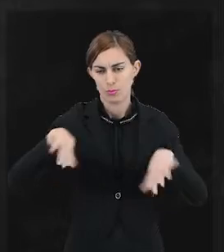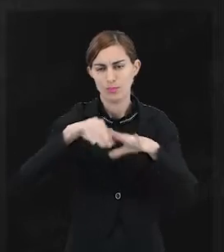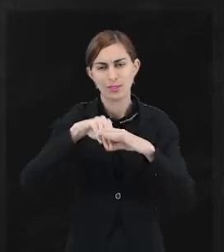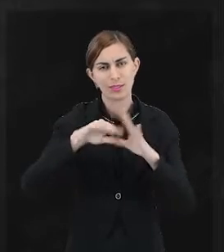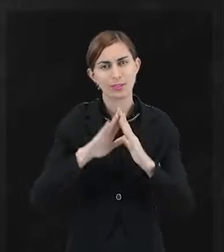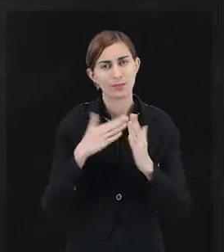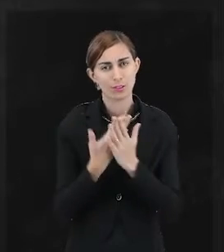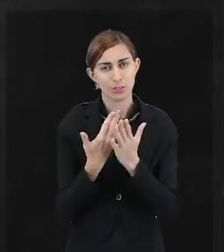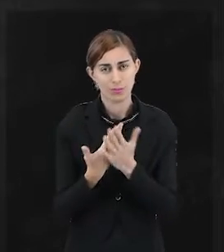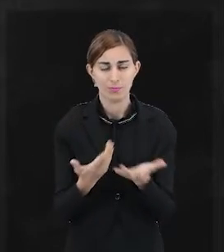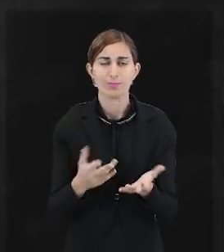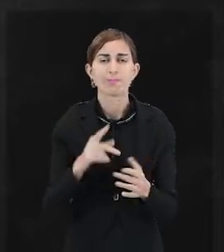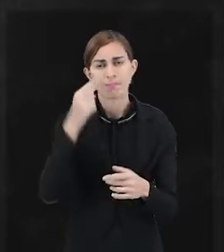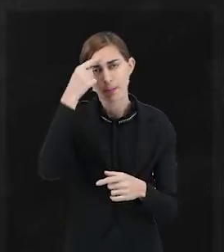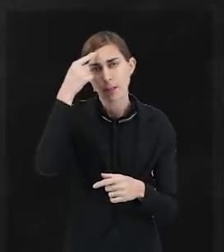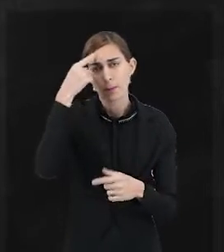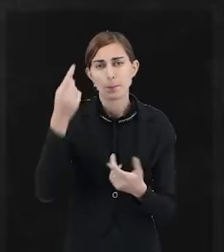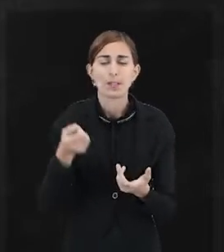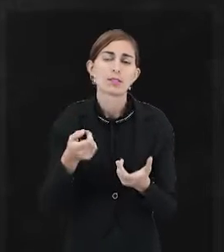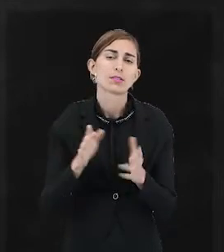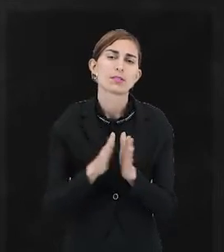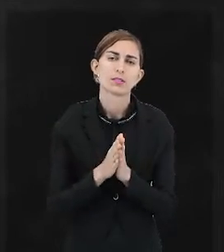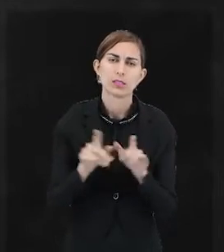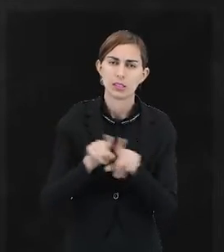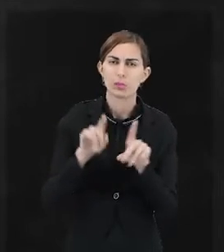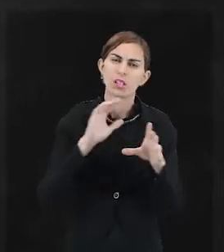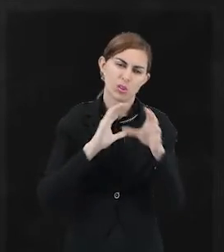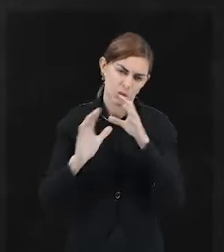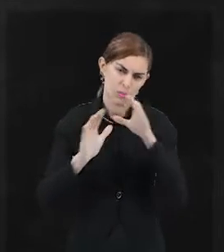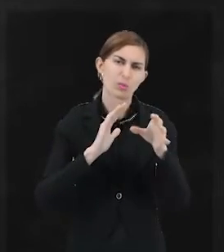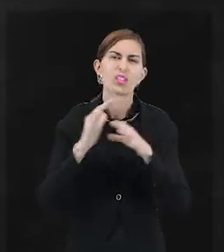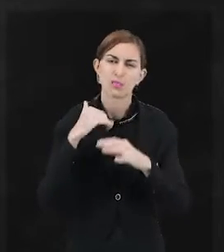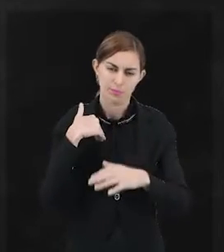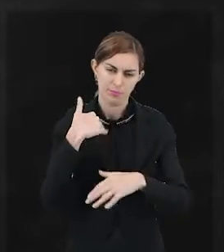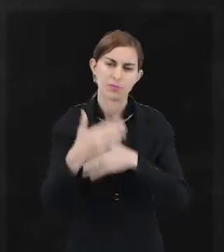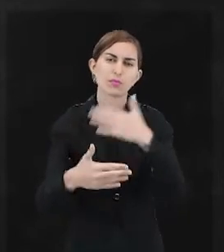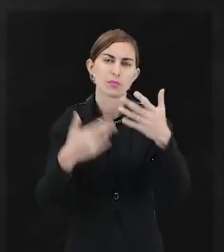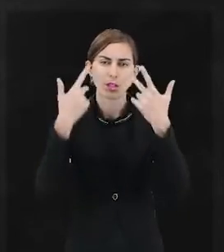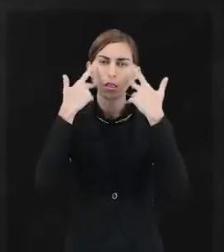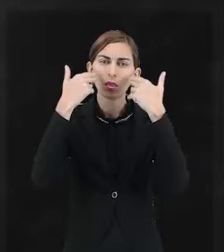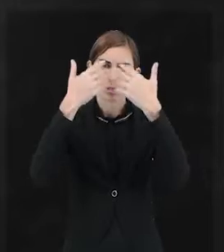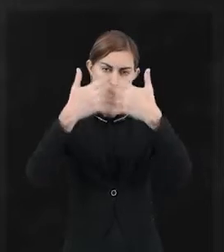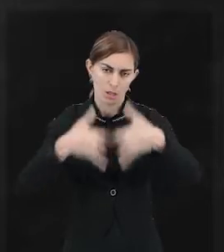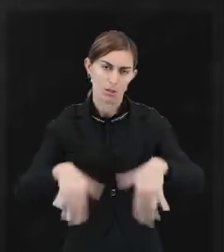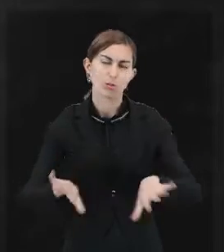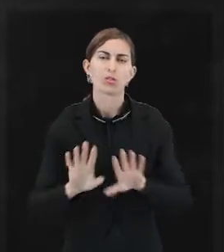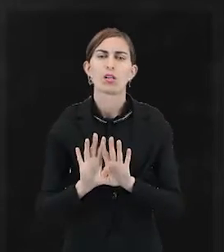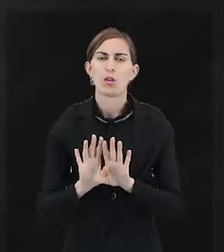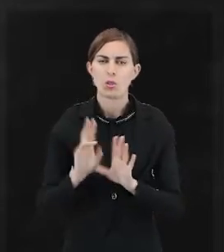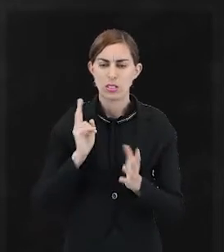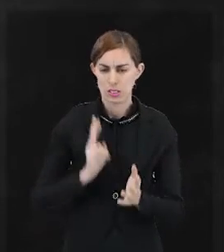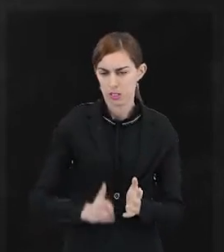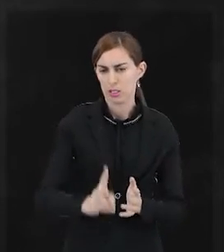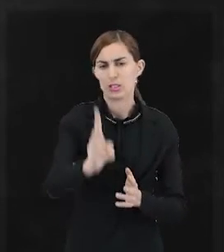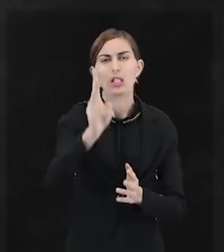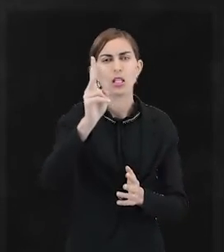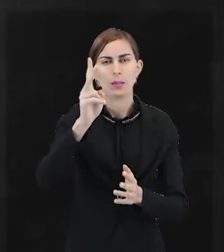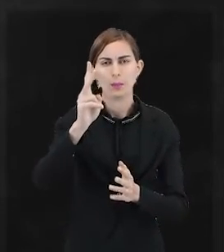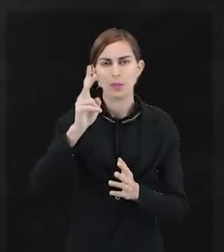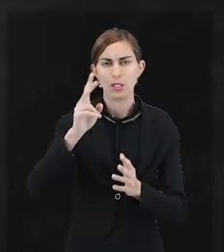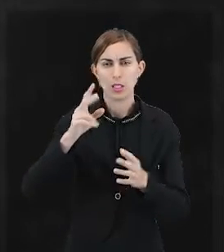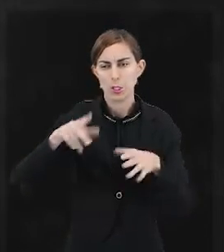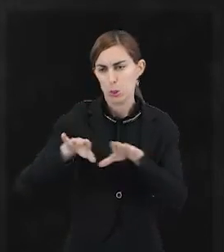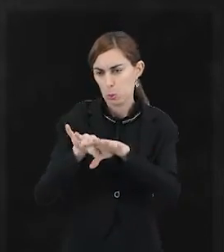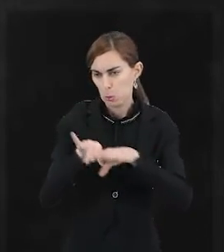Ao contrário do que se pensa, e apesar da comunicação ela ser um processo natural, ela não se dá sempre de forma